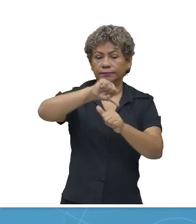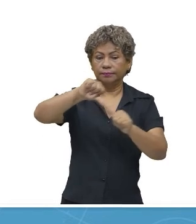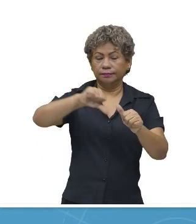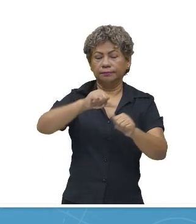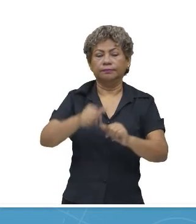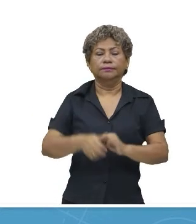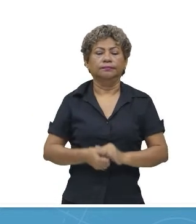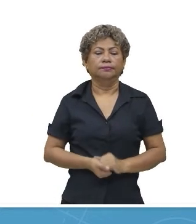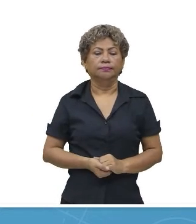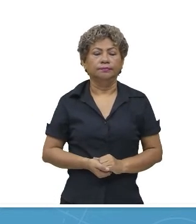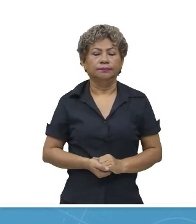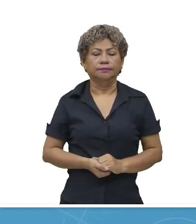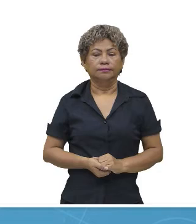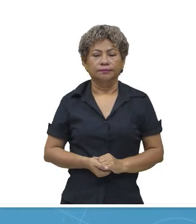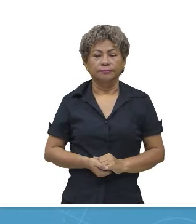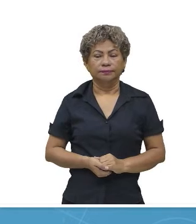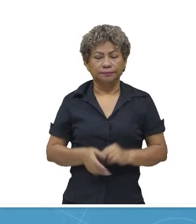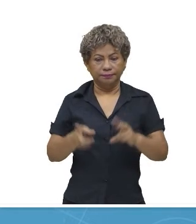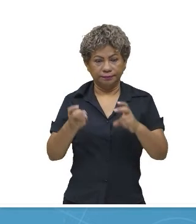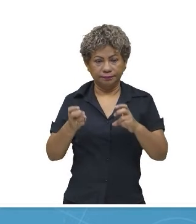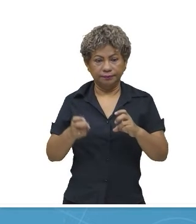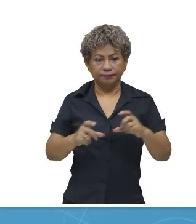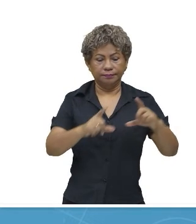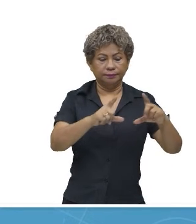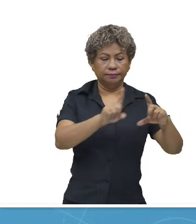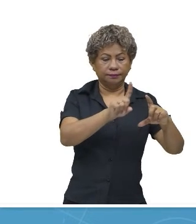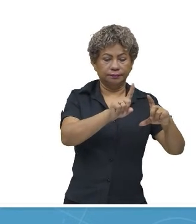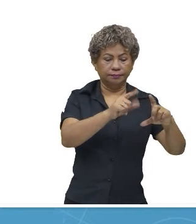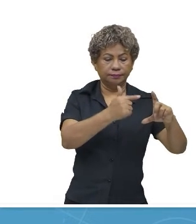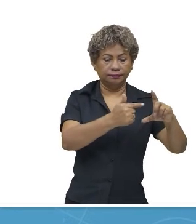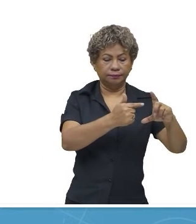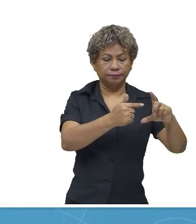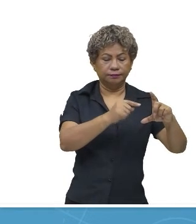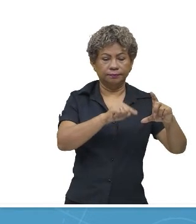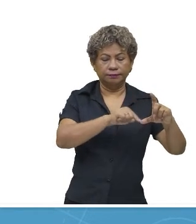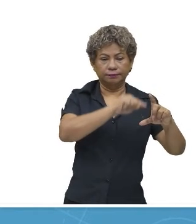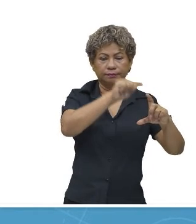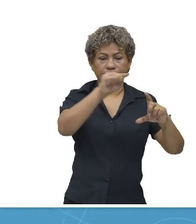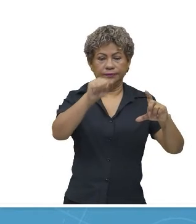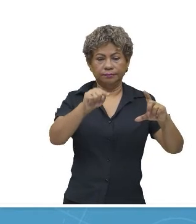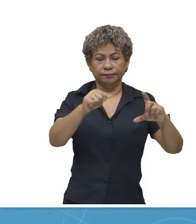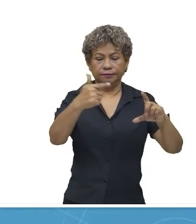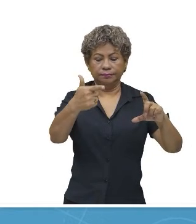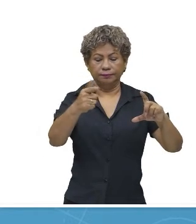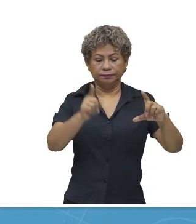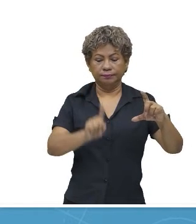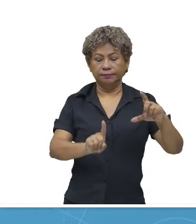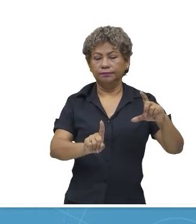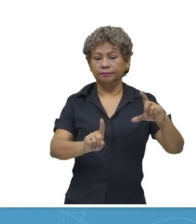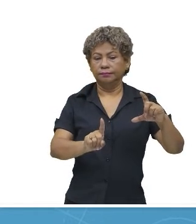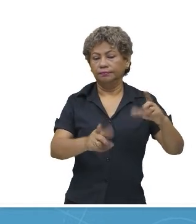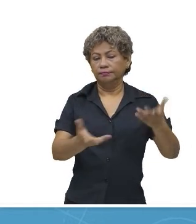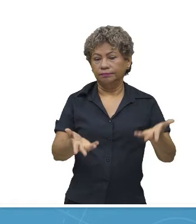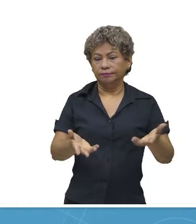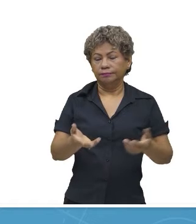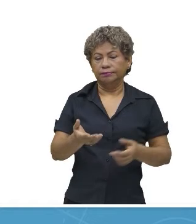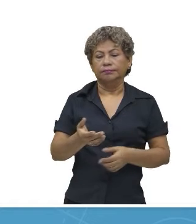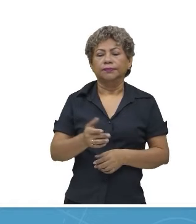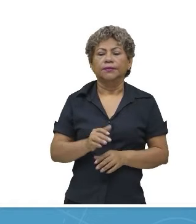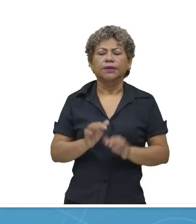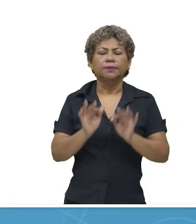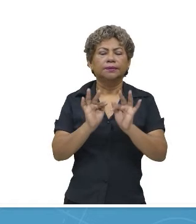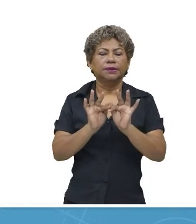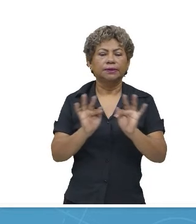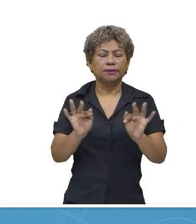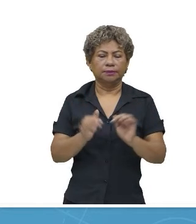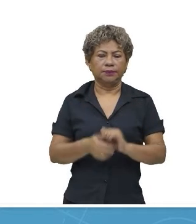o numerador com o denominador e troco o sinal do expoente. Então, aqui é bem simples também. O que a gente